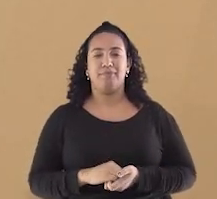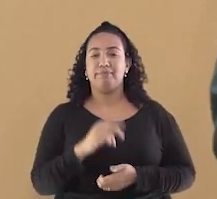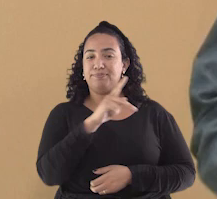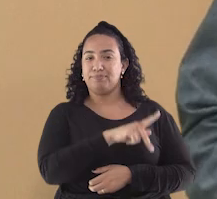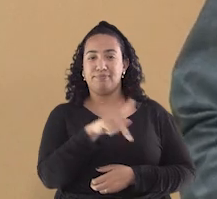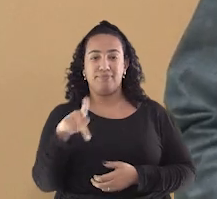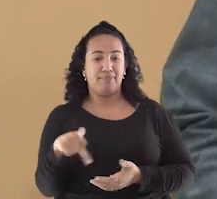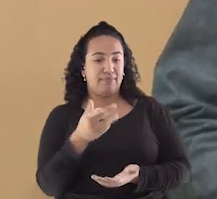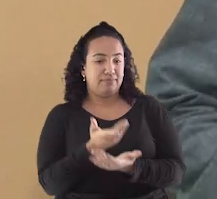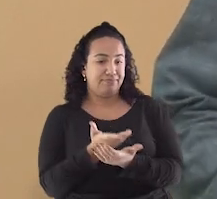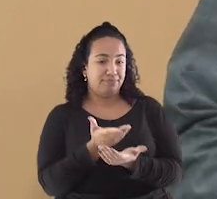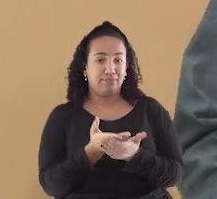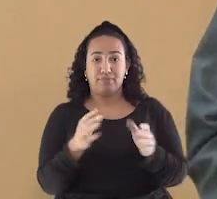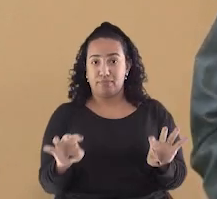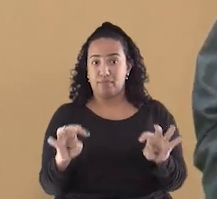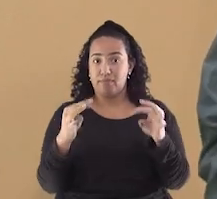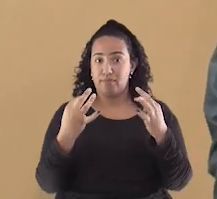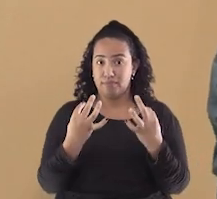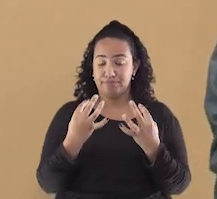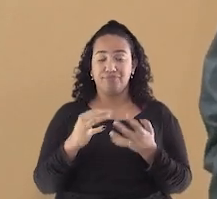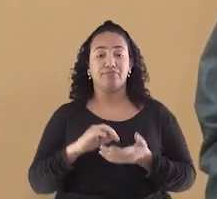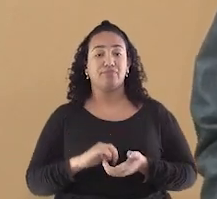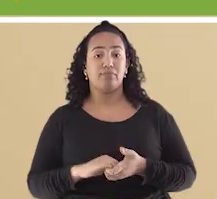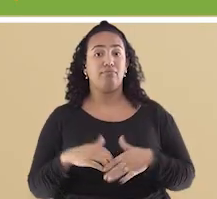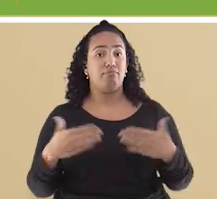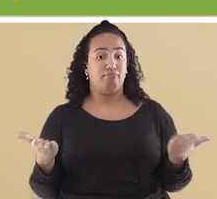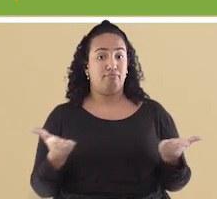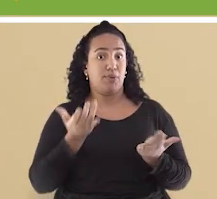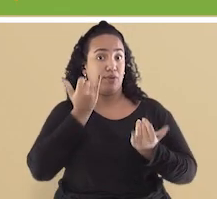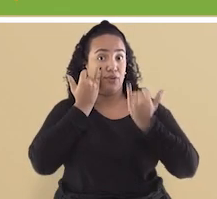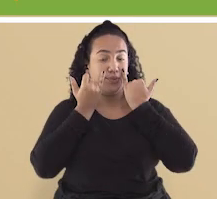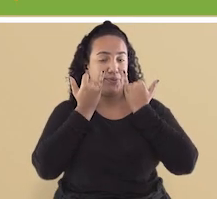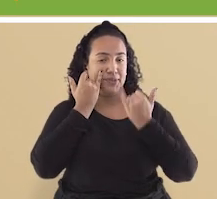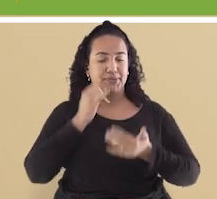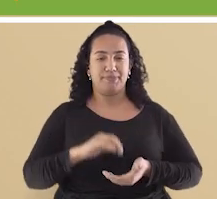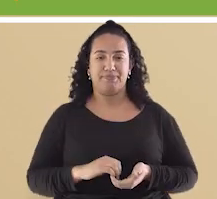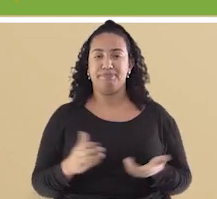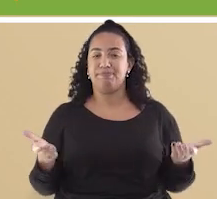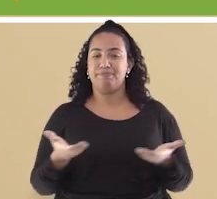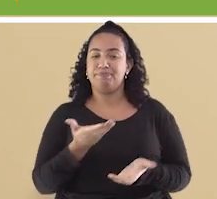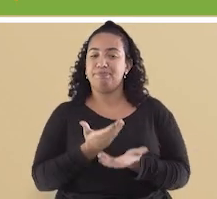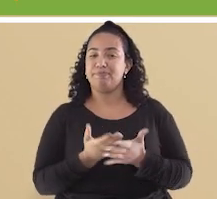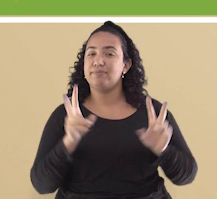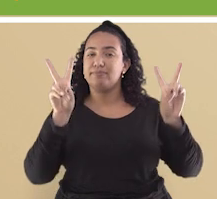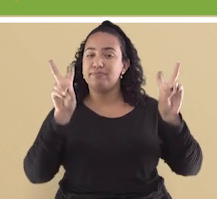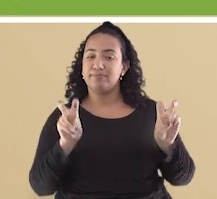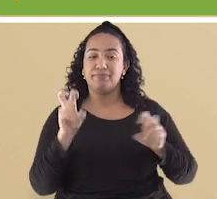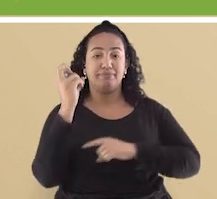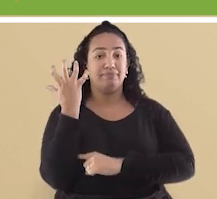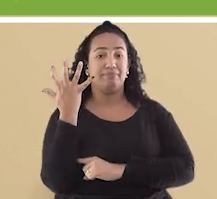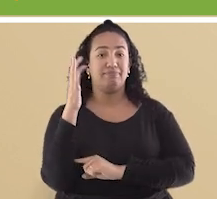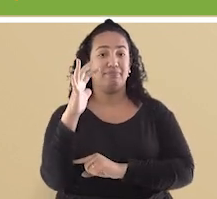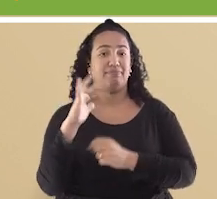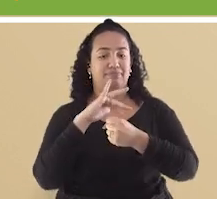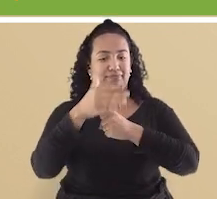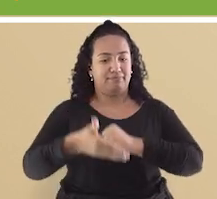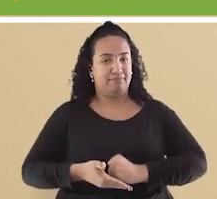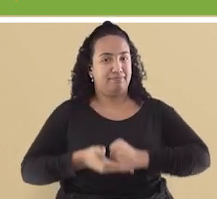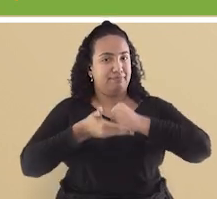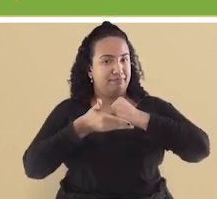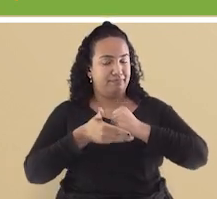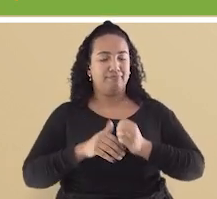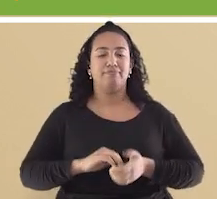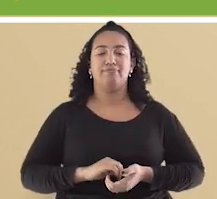que nos acompanham, aqui vão algumas informações. Para a aula de hoje, o nosso eixo temático é meio ambiente e sustentabilidade.